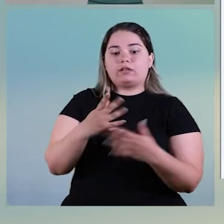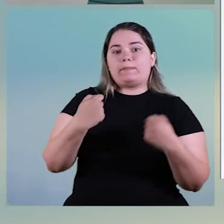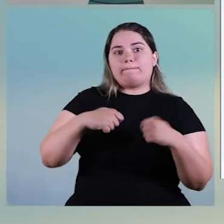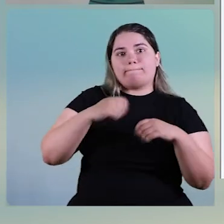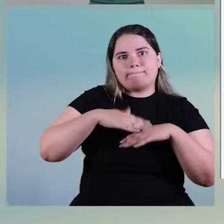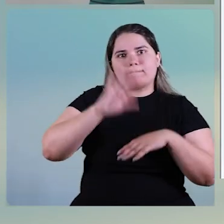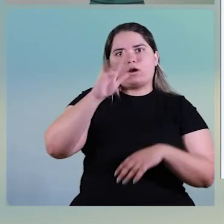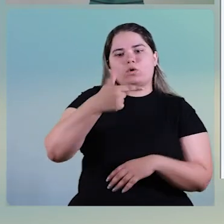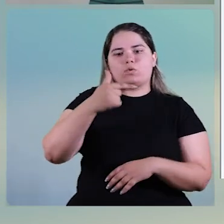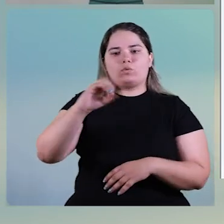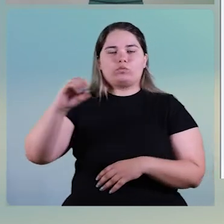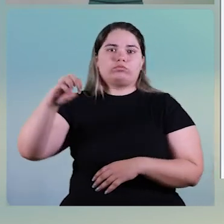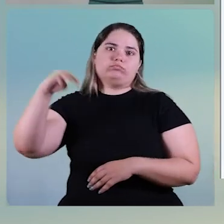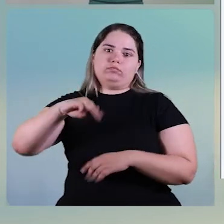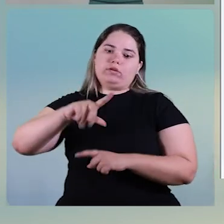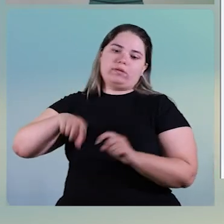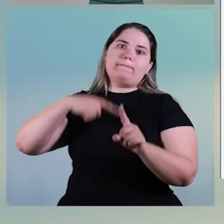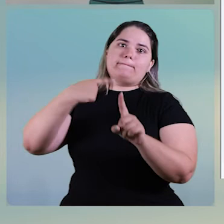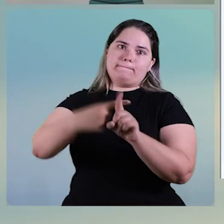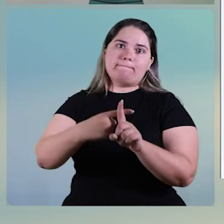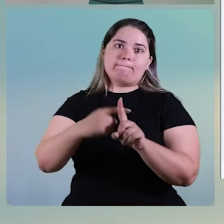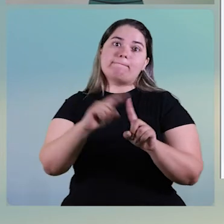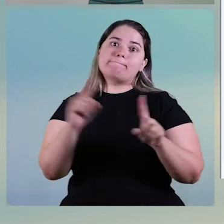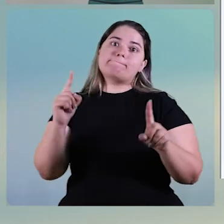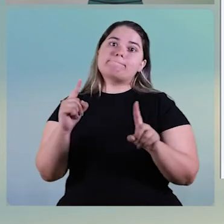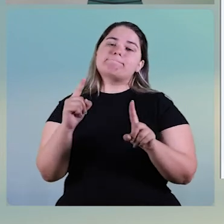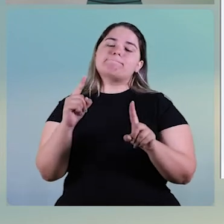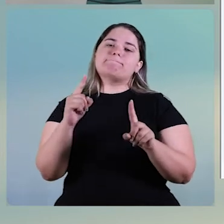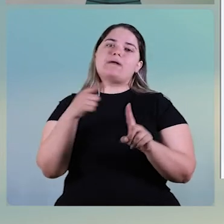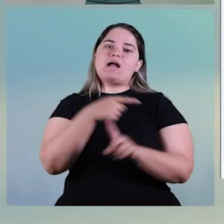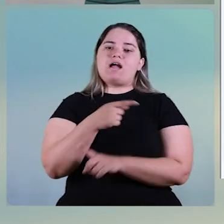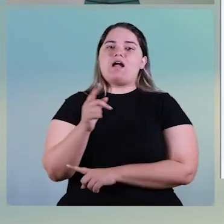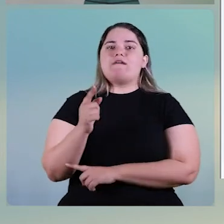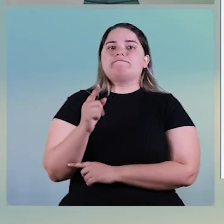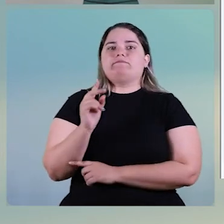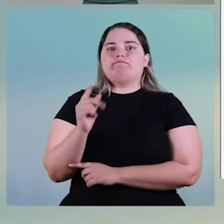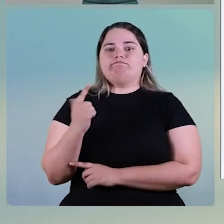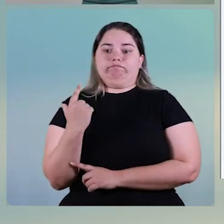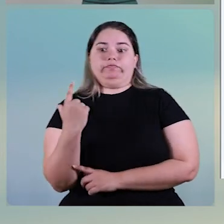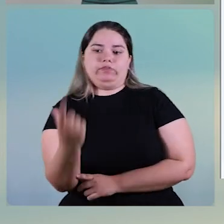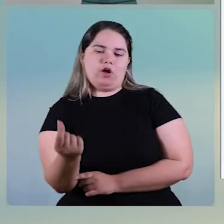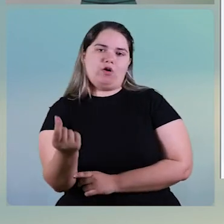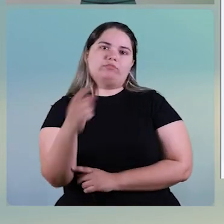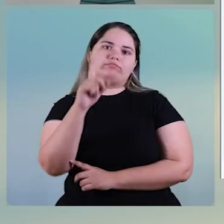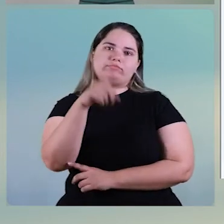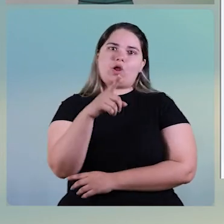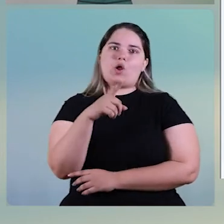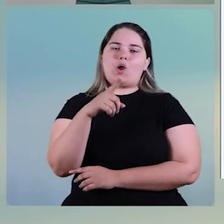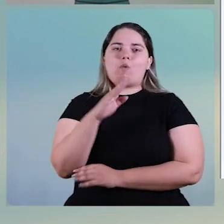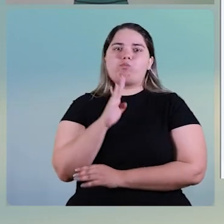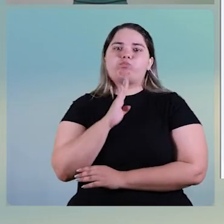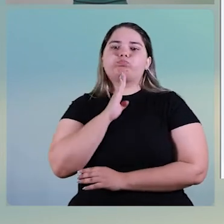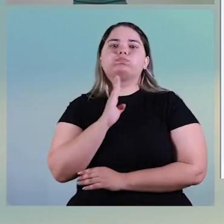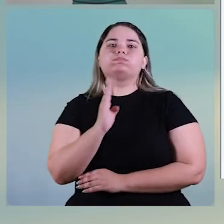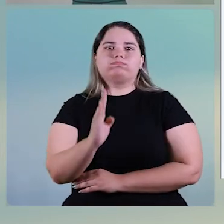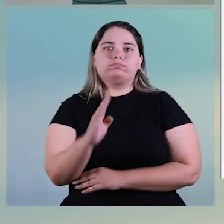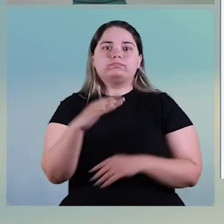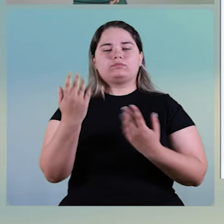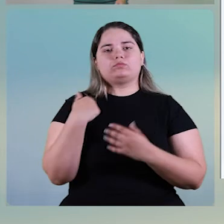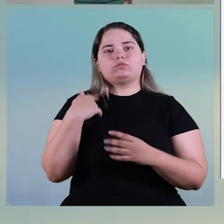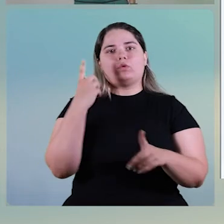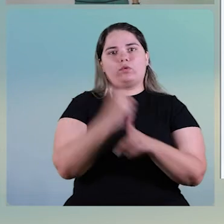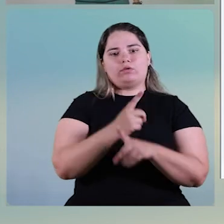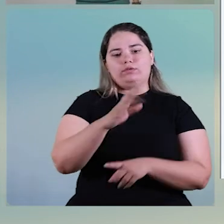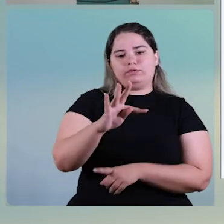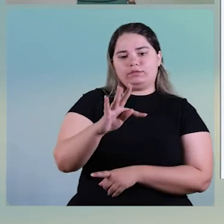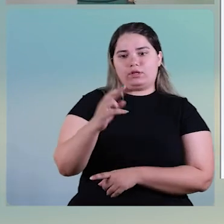mais 200. Só que esses 200 metros ele vai percorrer com velocidade constante. Então, eu vou calcular o tempo